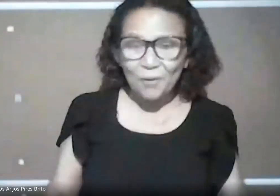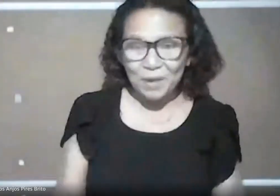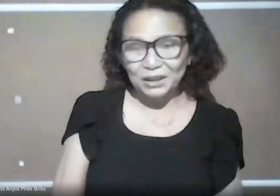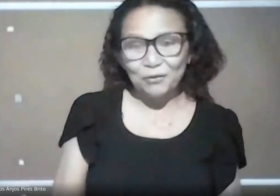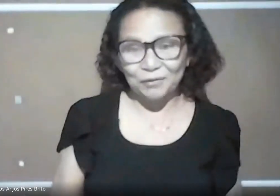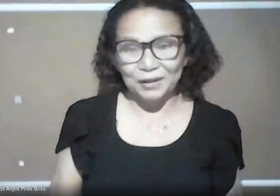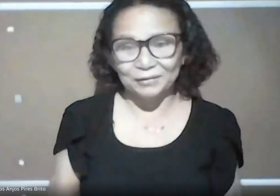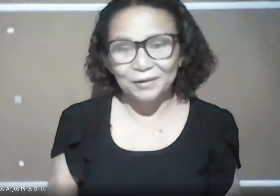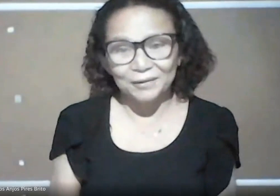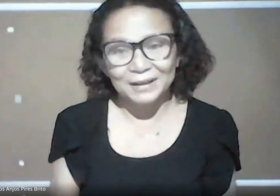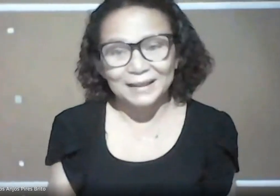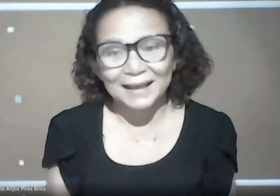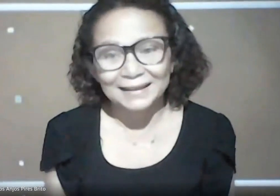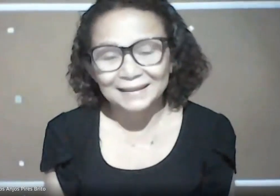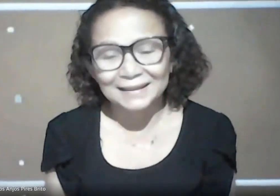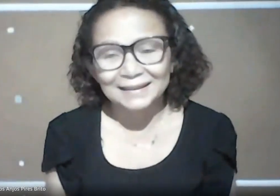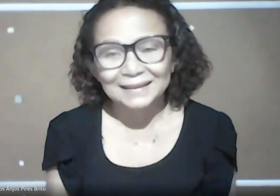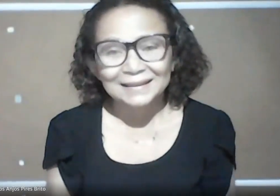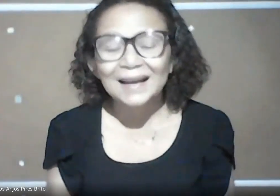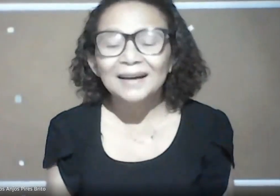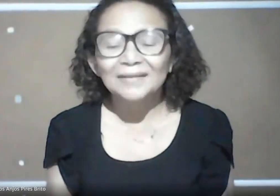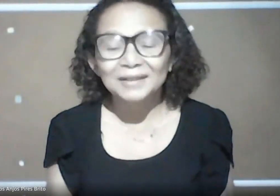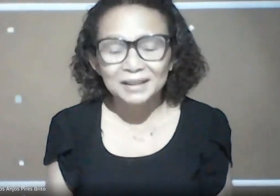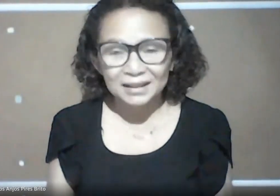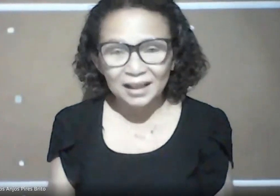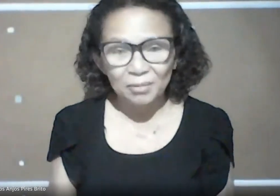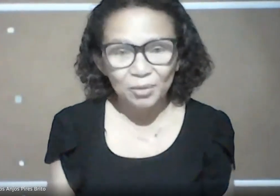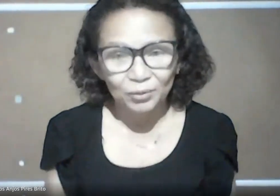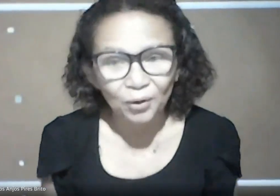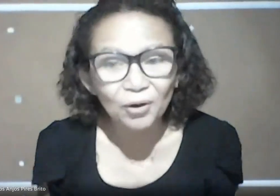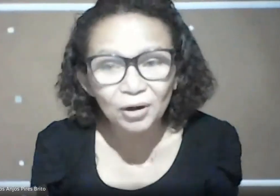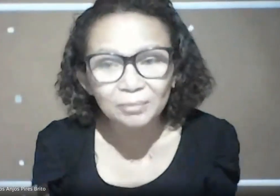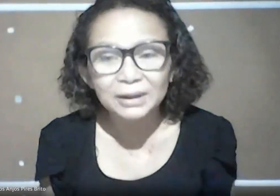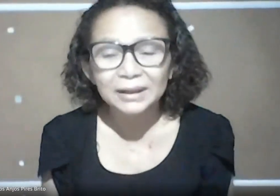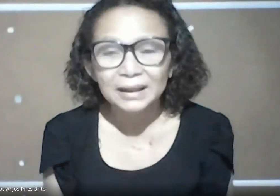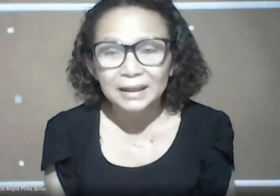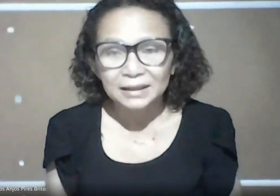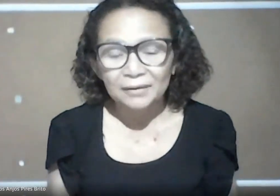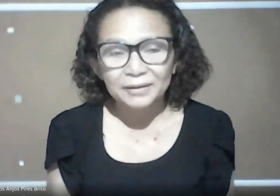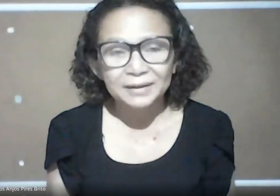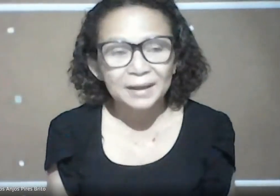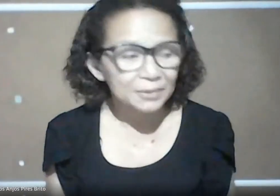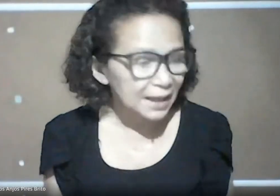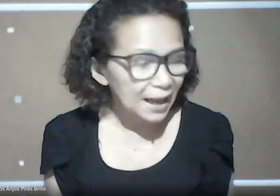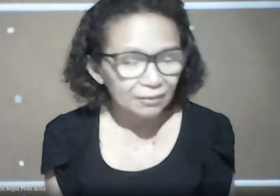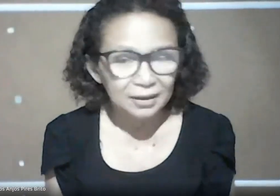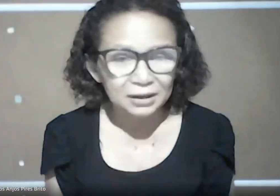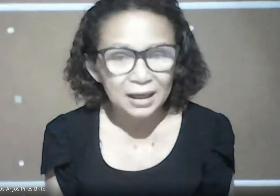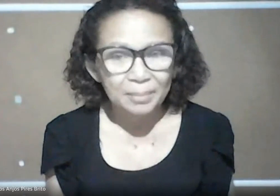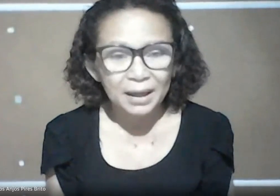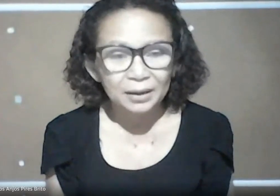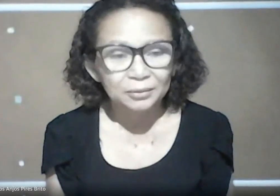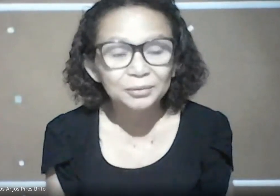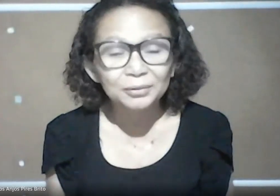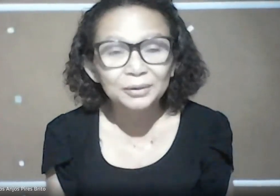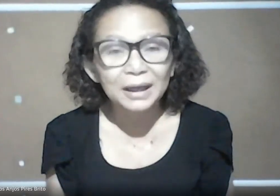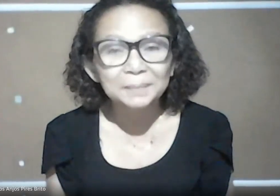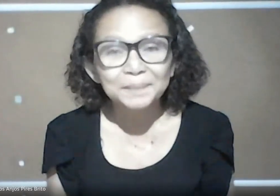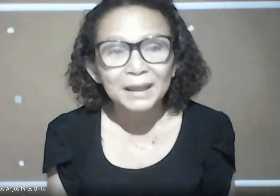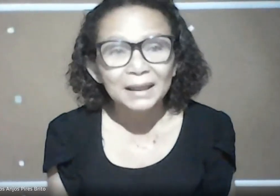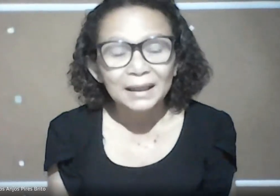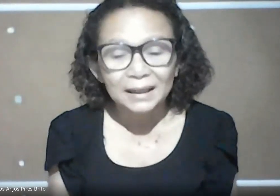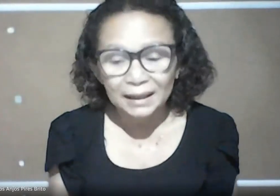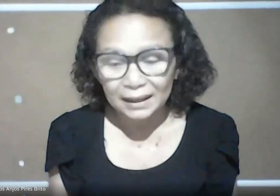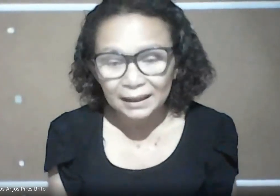Hoje, finalmente, ao vivo com vocês. Então, você já sabe meu nome, já fizemos a aula de